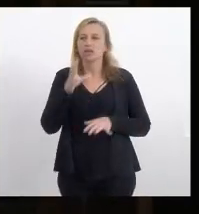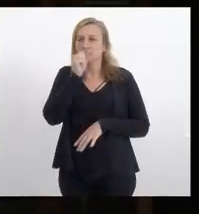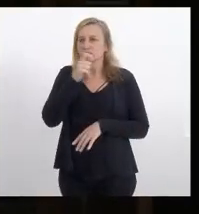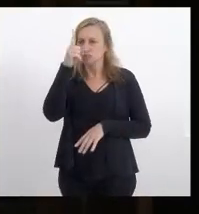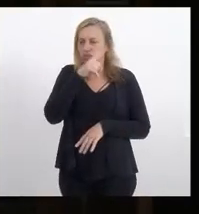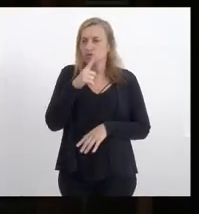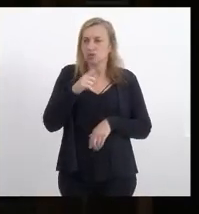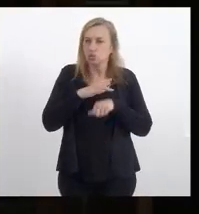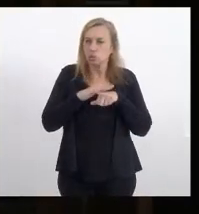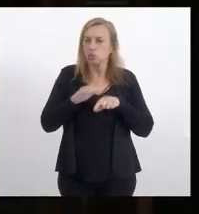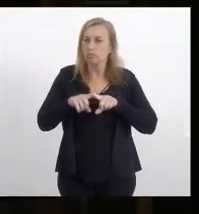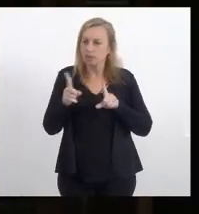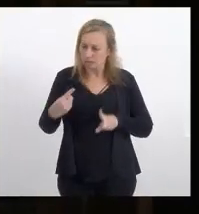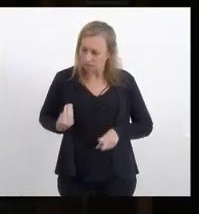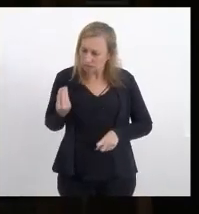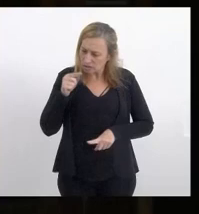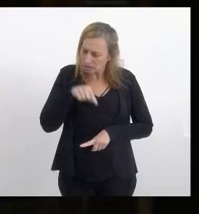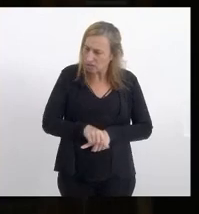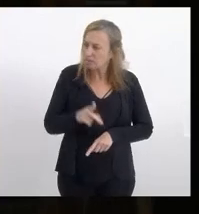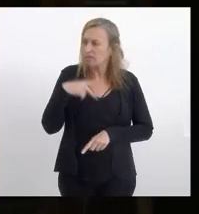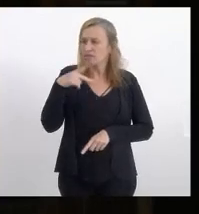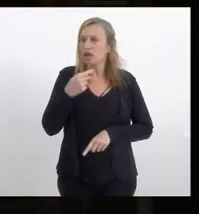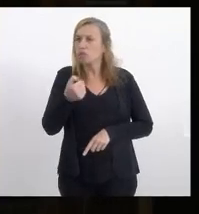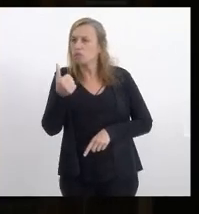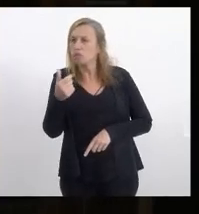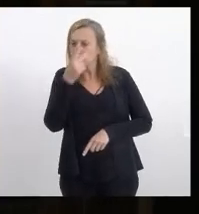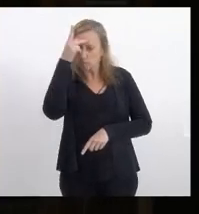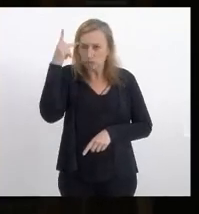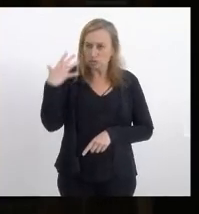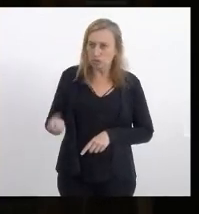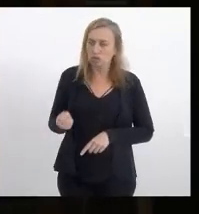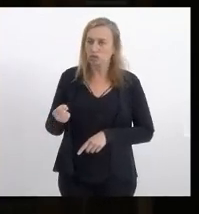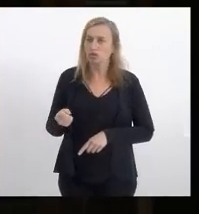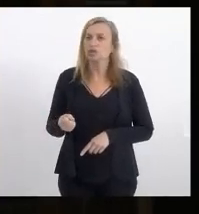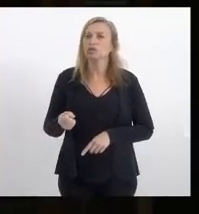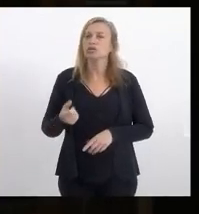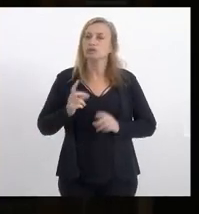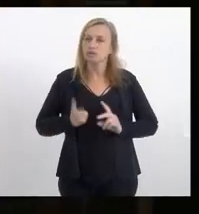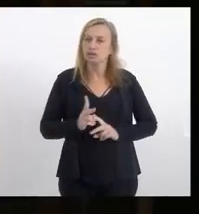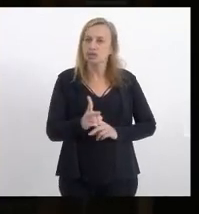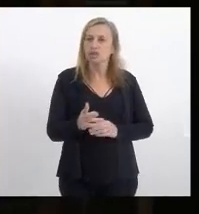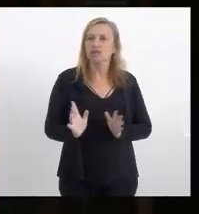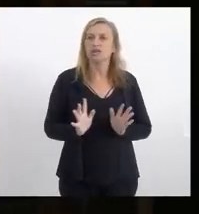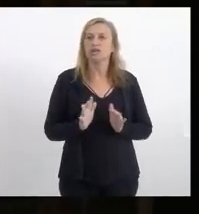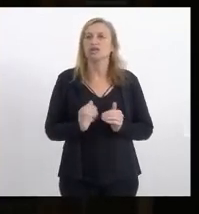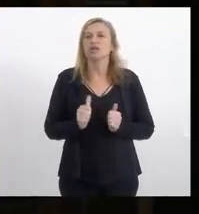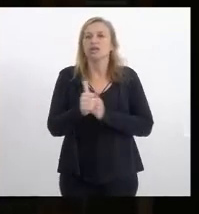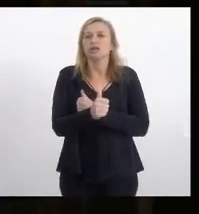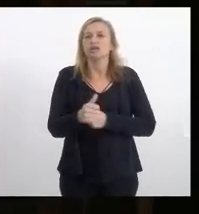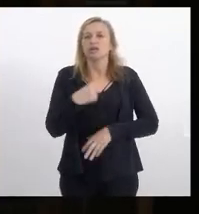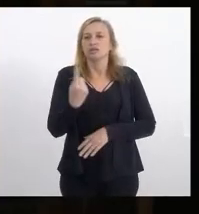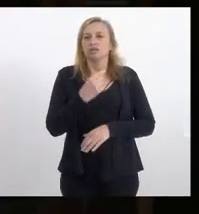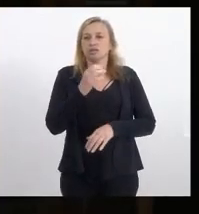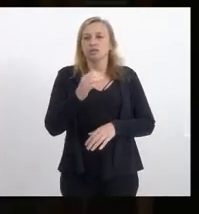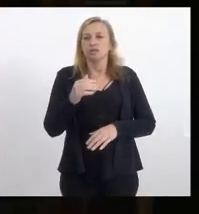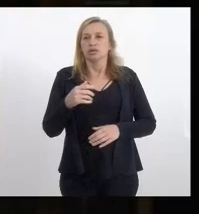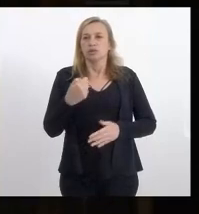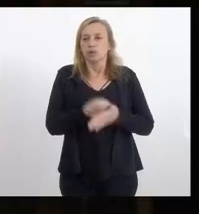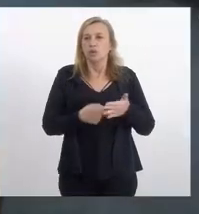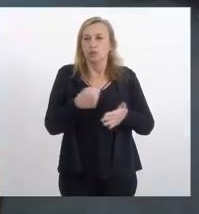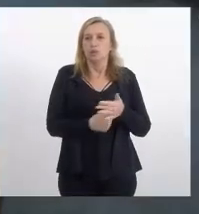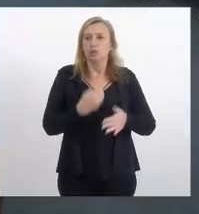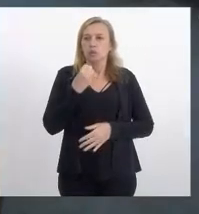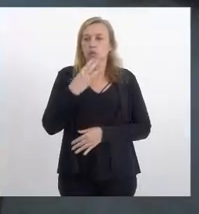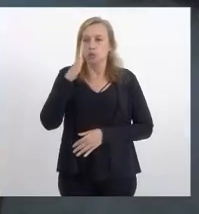arriado mas estou aqui para poder falar um pouco mais pensionistas Aí e vamos seguir em frente aí com a nossa luta a boa tarde a